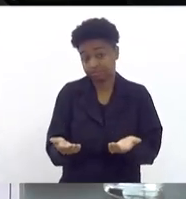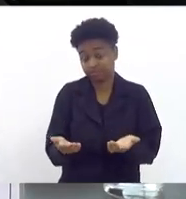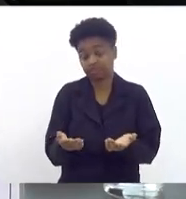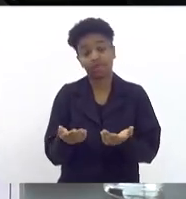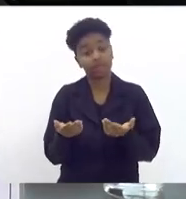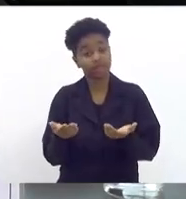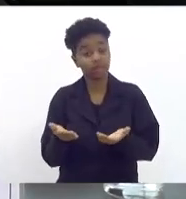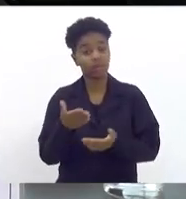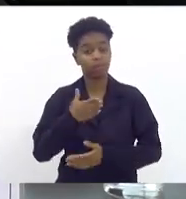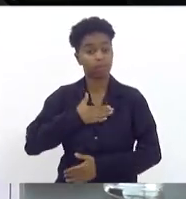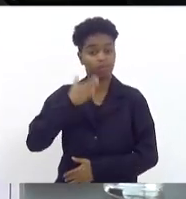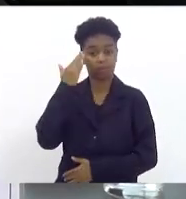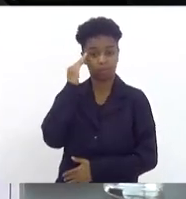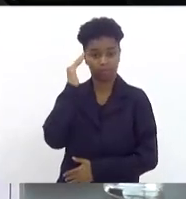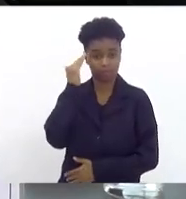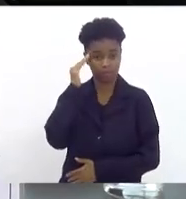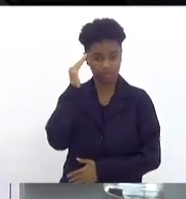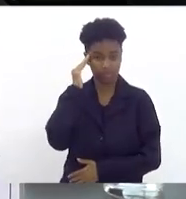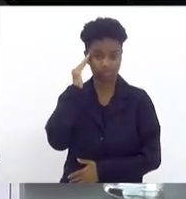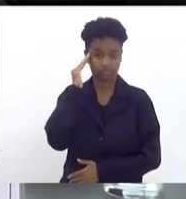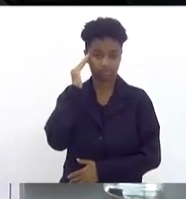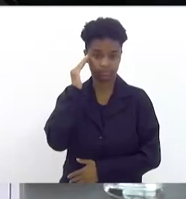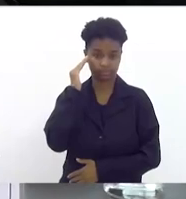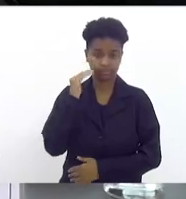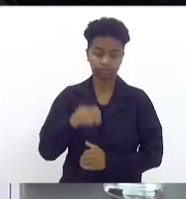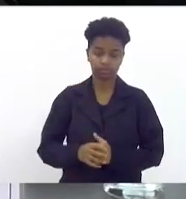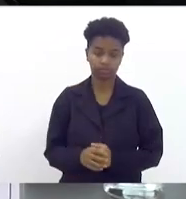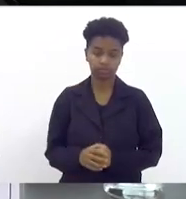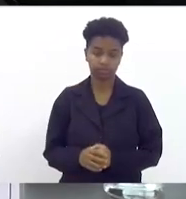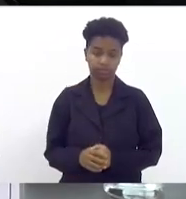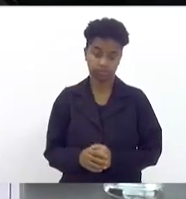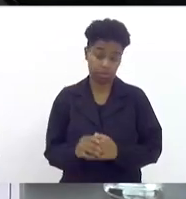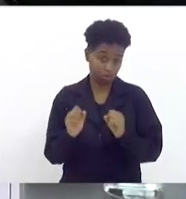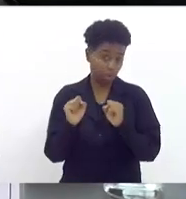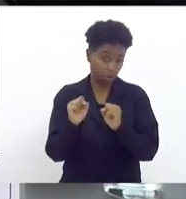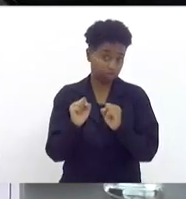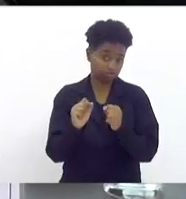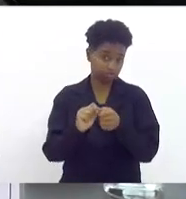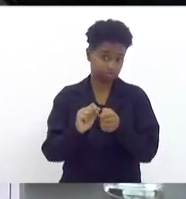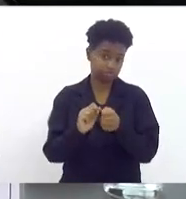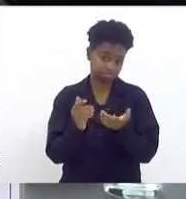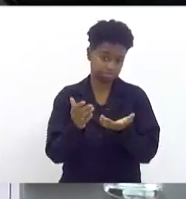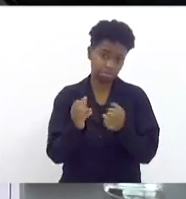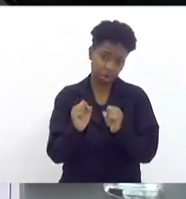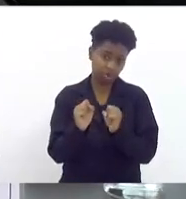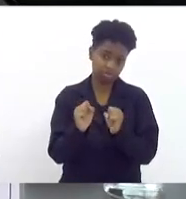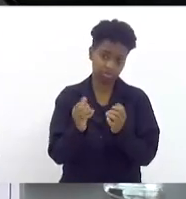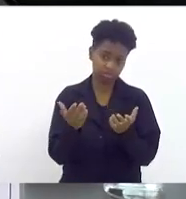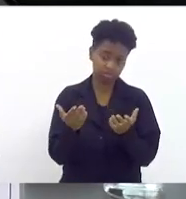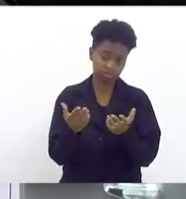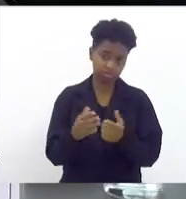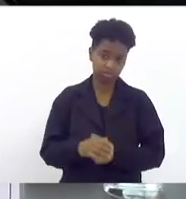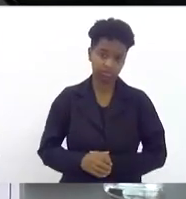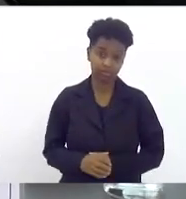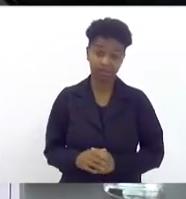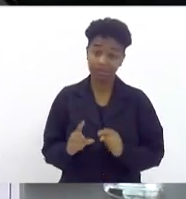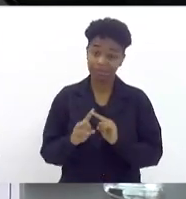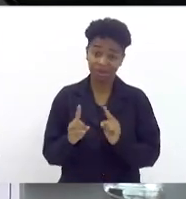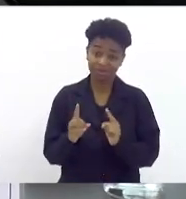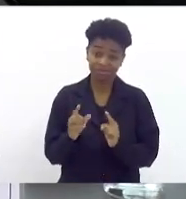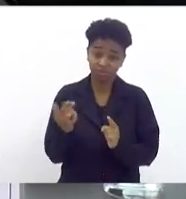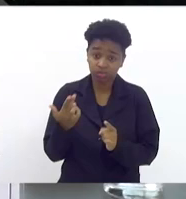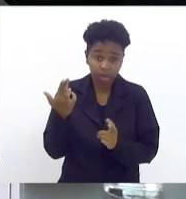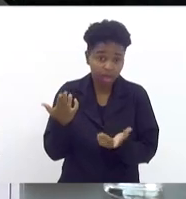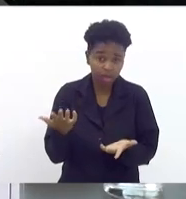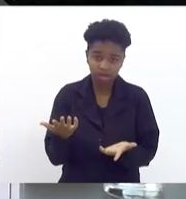Então, no meu entendimento, apesar de possível, né? Hoje é possível, mas não é